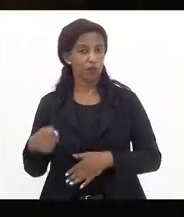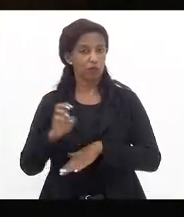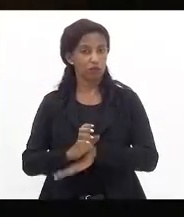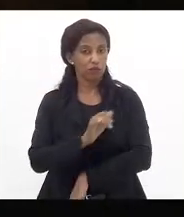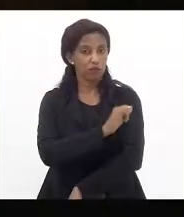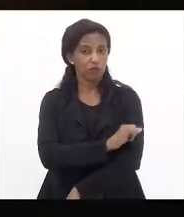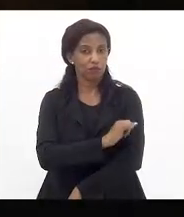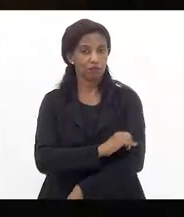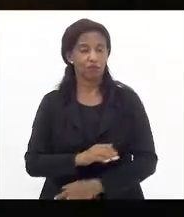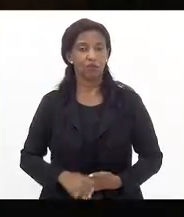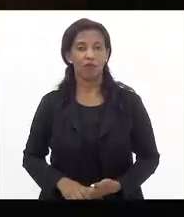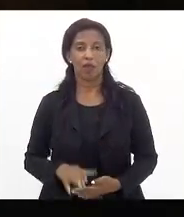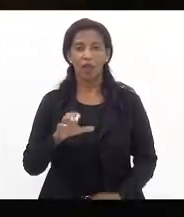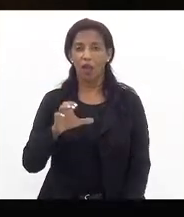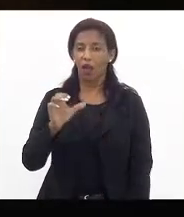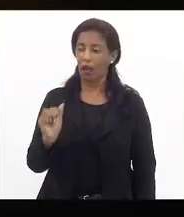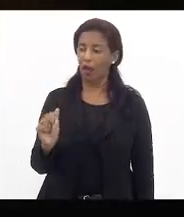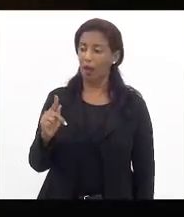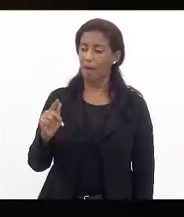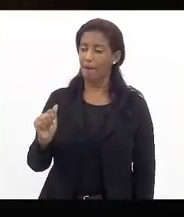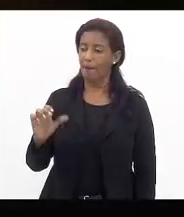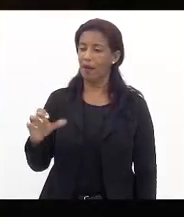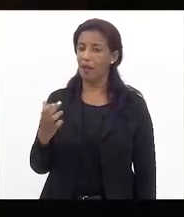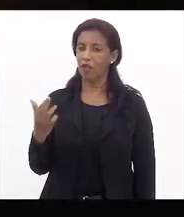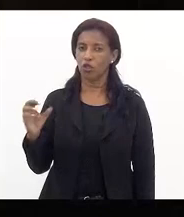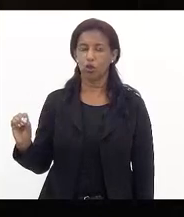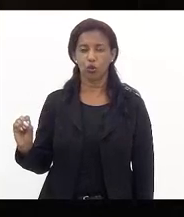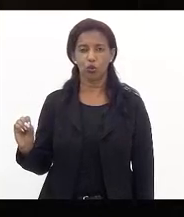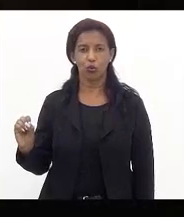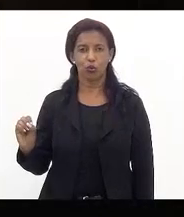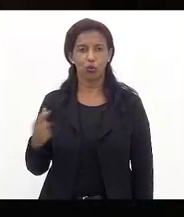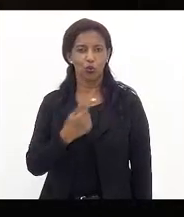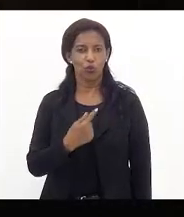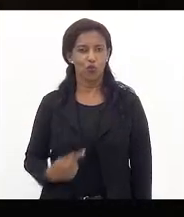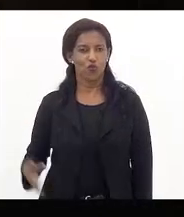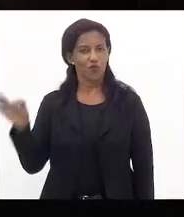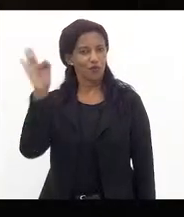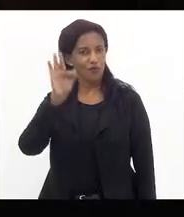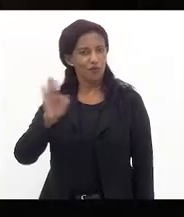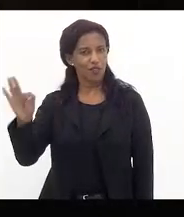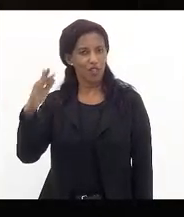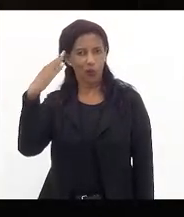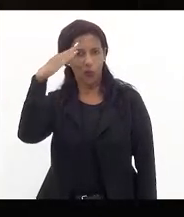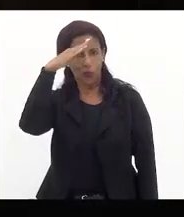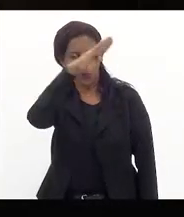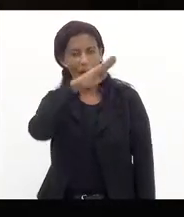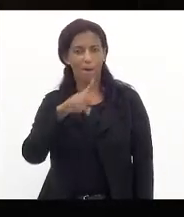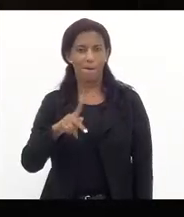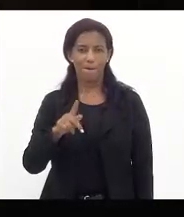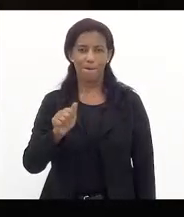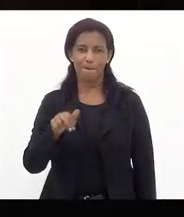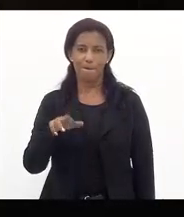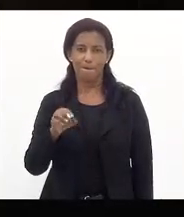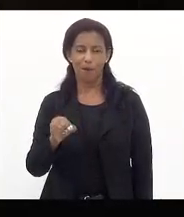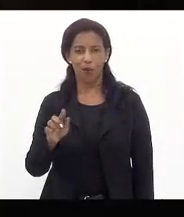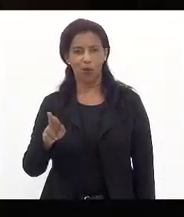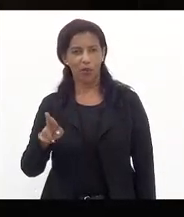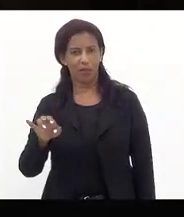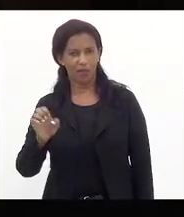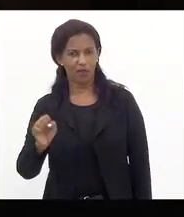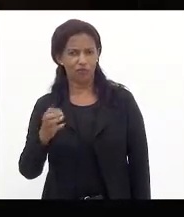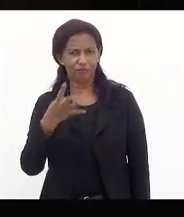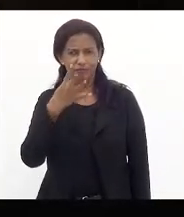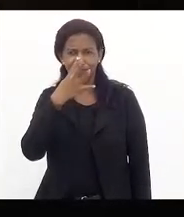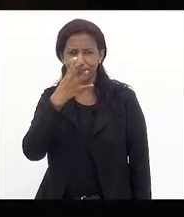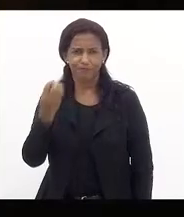Janeiro é um capacho do governo federal, do governo de Bolsonaro e Paulo Guedes. É